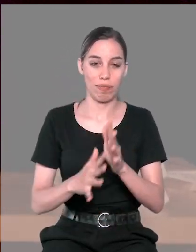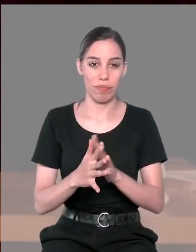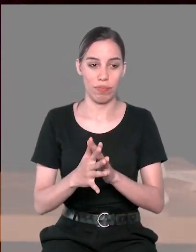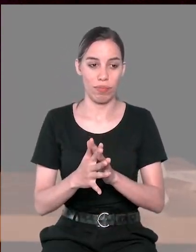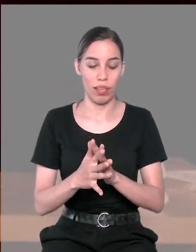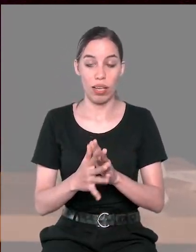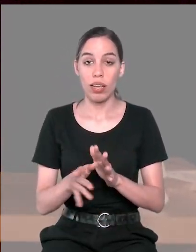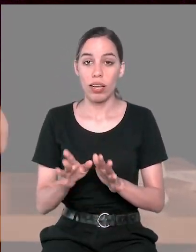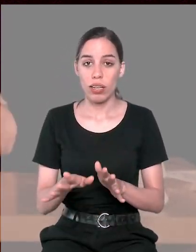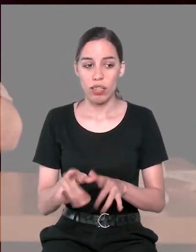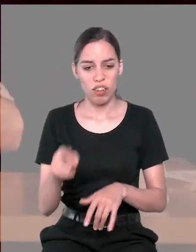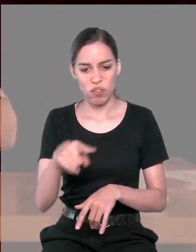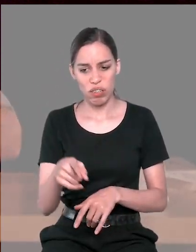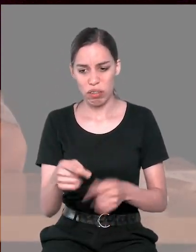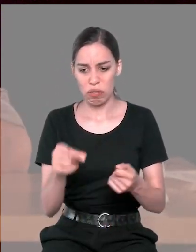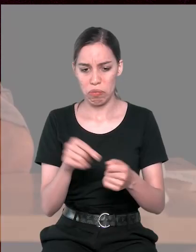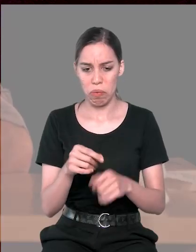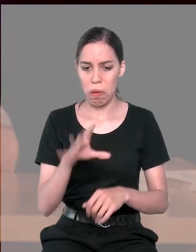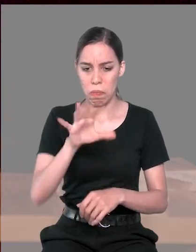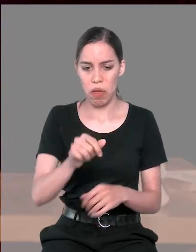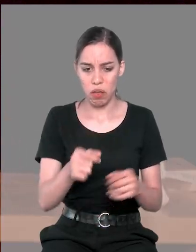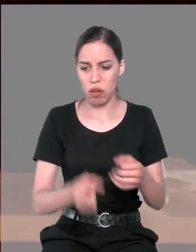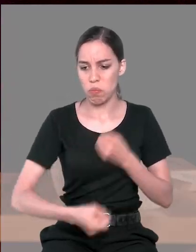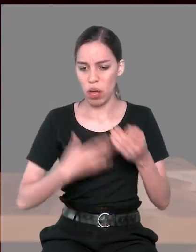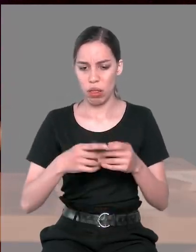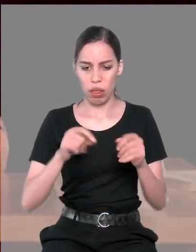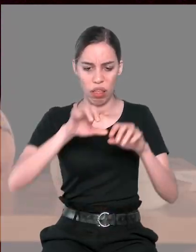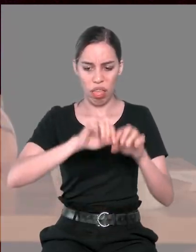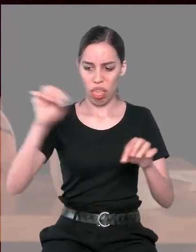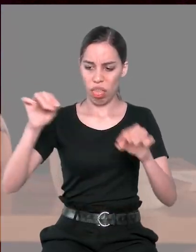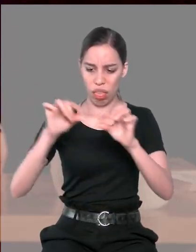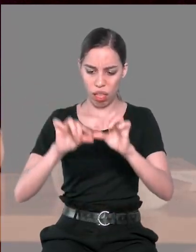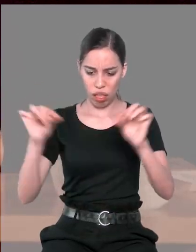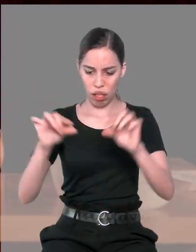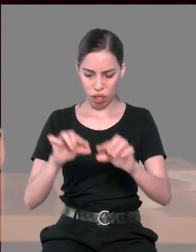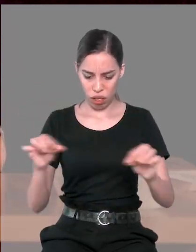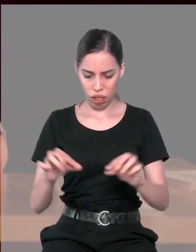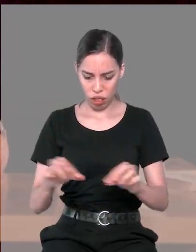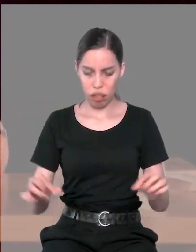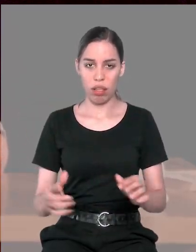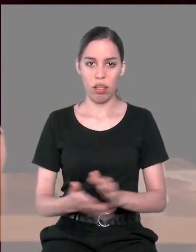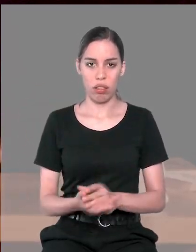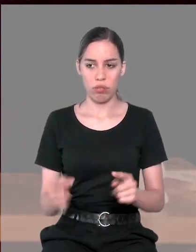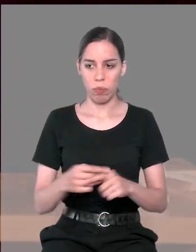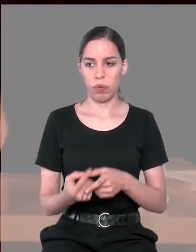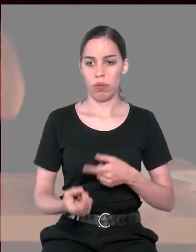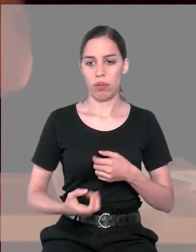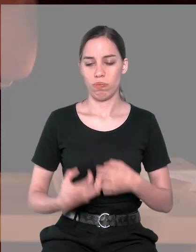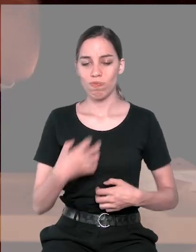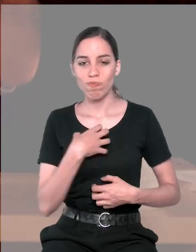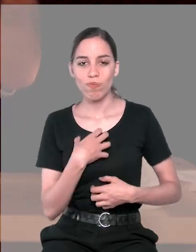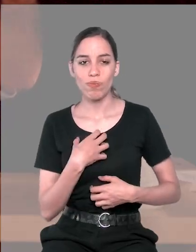ele falava assim, vocês ficam dissecando poemas, né? Vocês ficam torturando o poema, né? E o ritmo do poema ele não está lá. O ritmo do poema